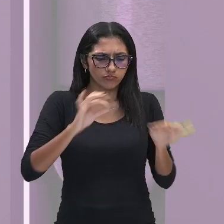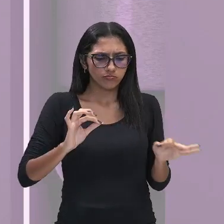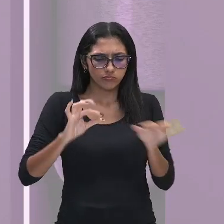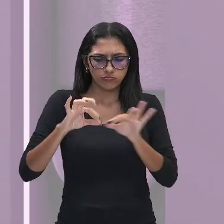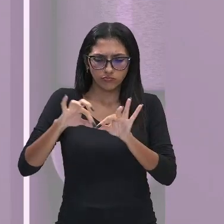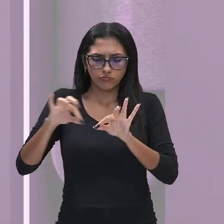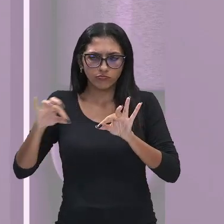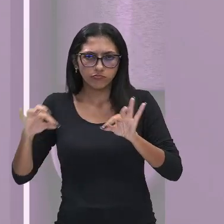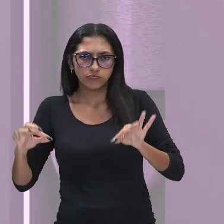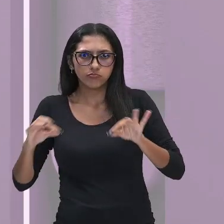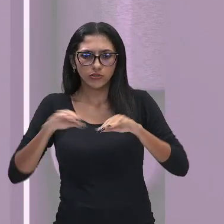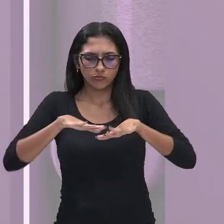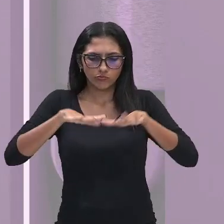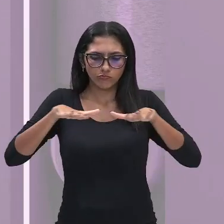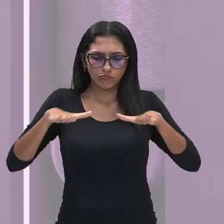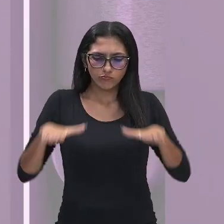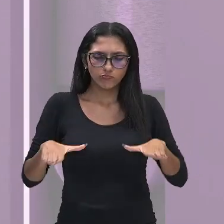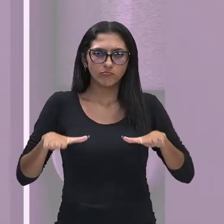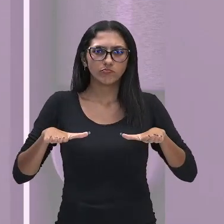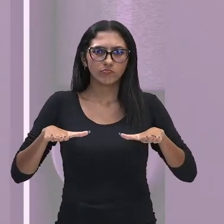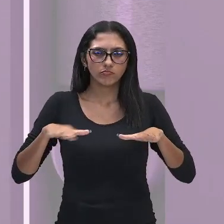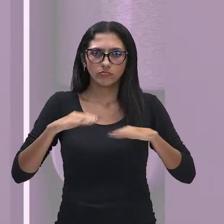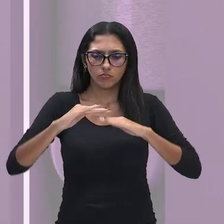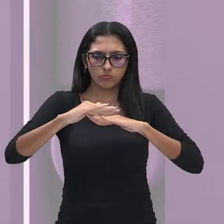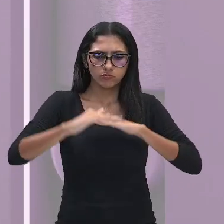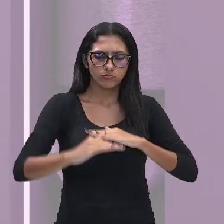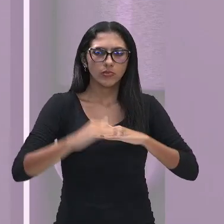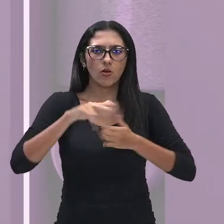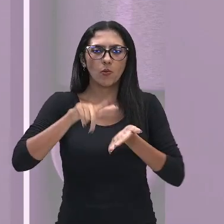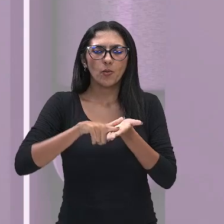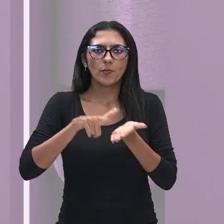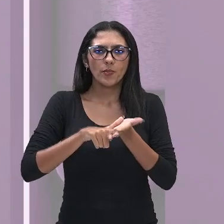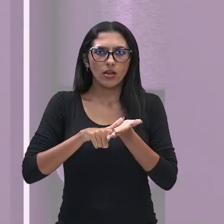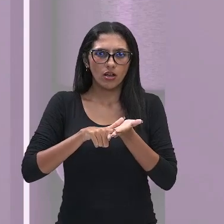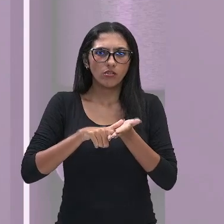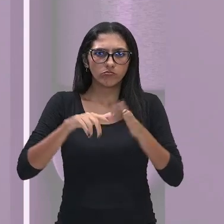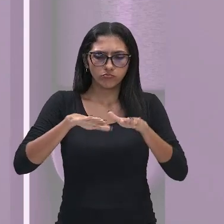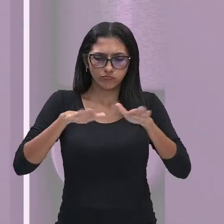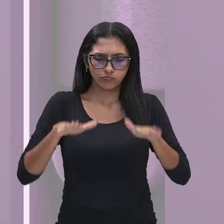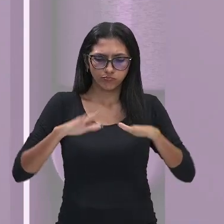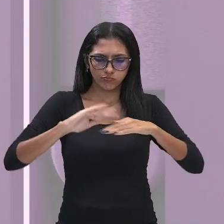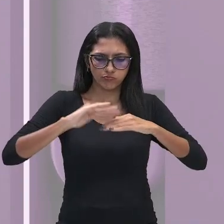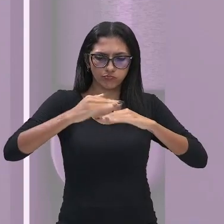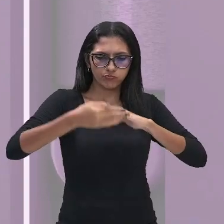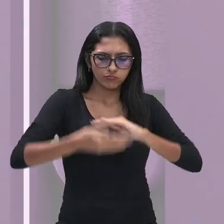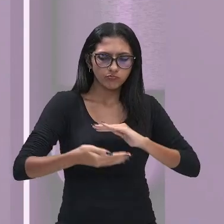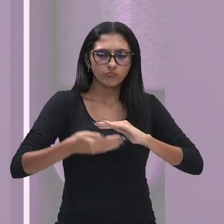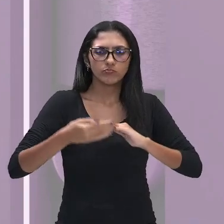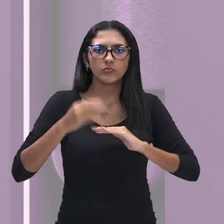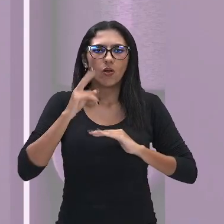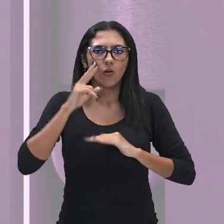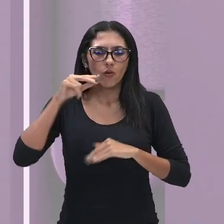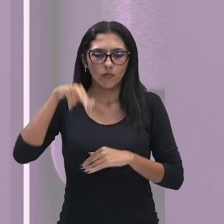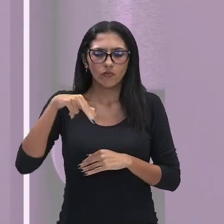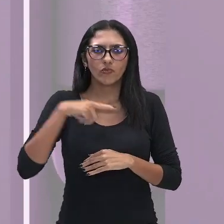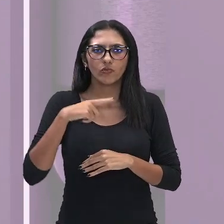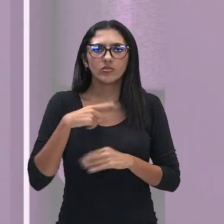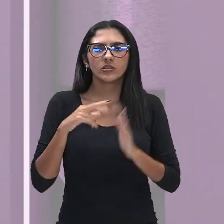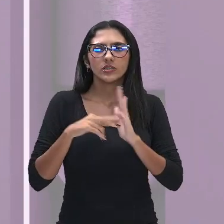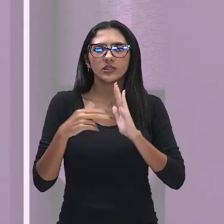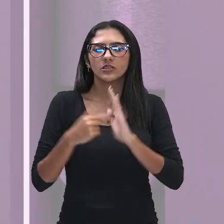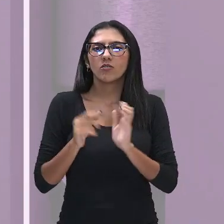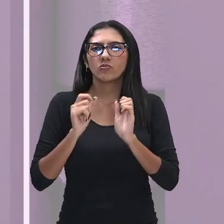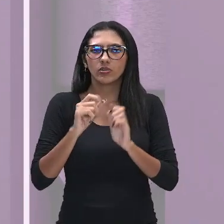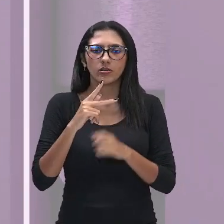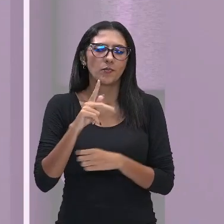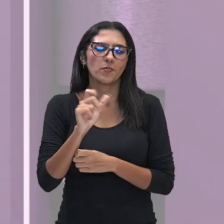as paredes e abri-la toda. Quando você abre essa caixa de chocolate, você está fazendo ali uma